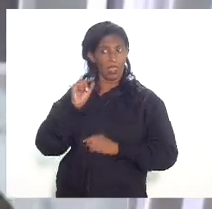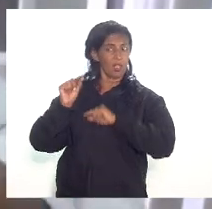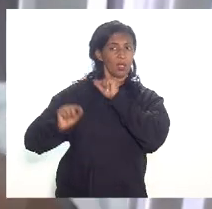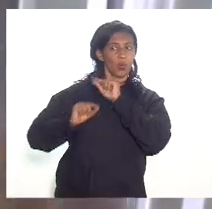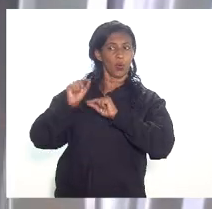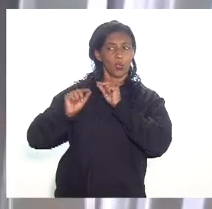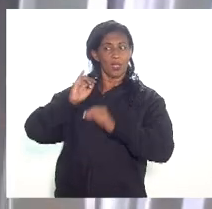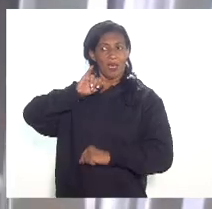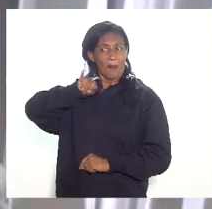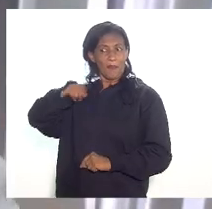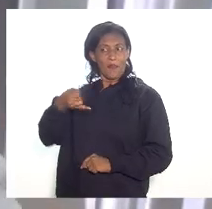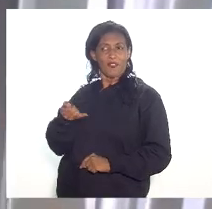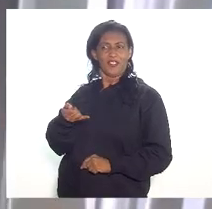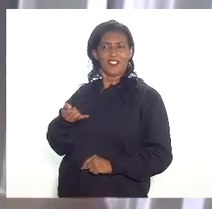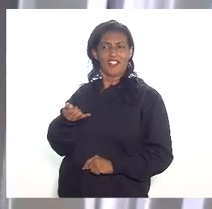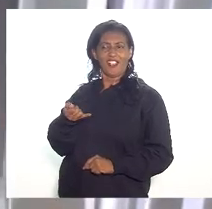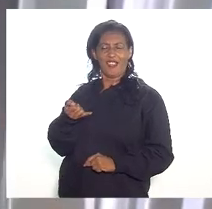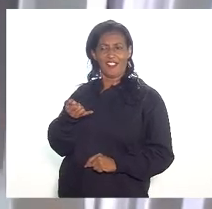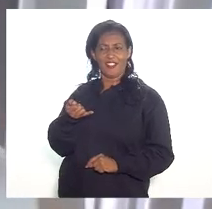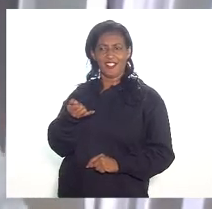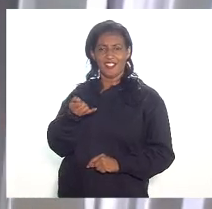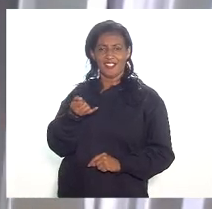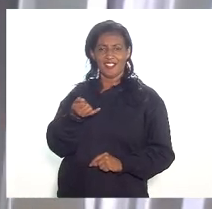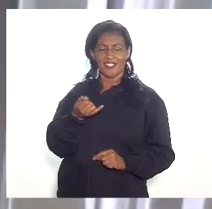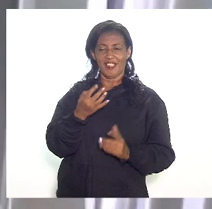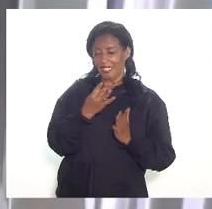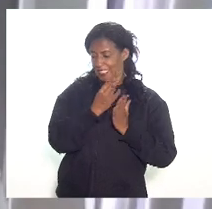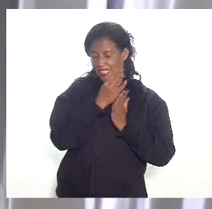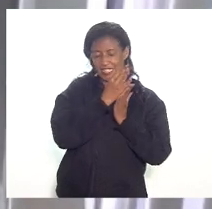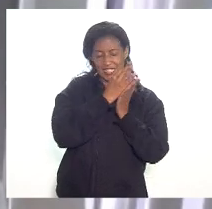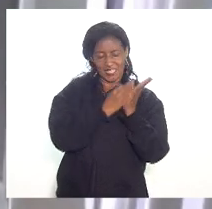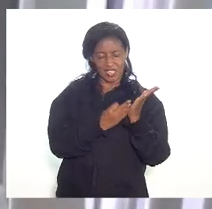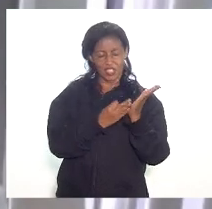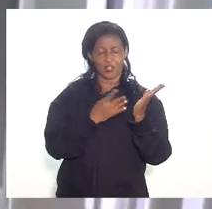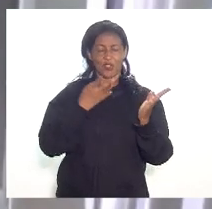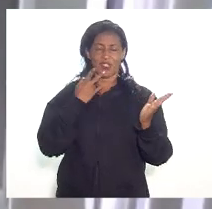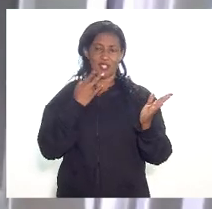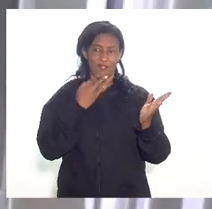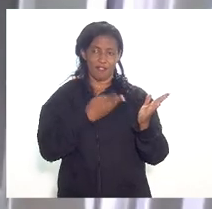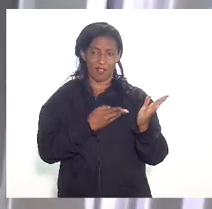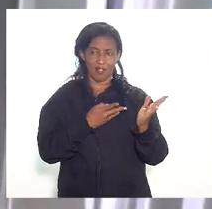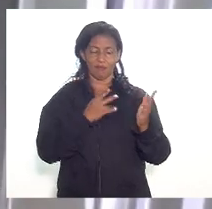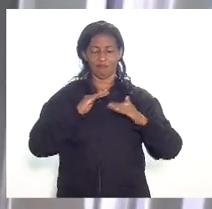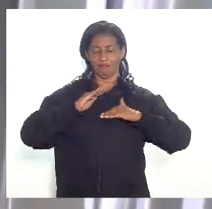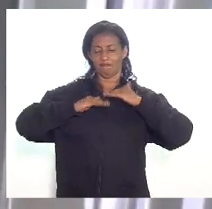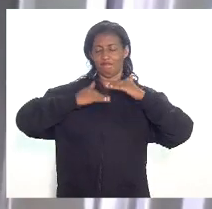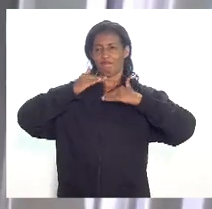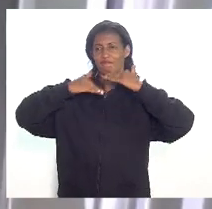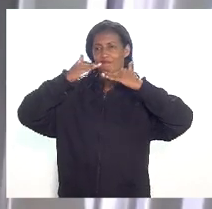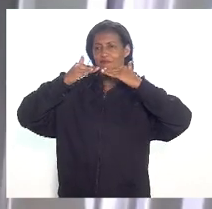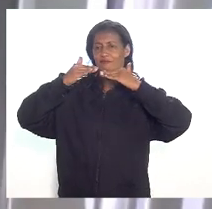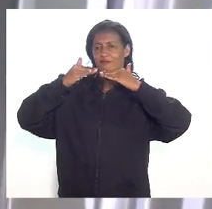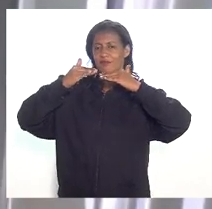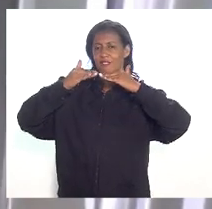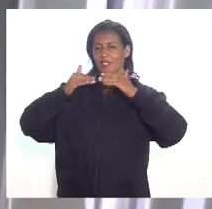este mote este gancho para desenvolver atitudes